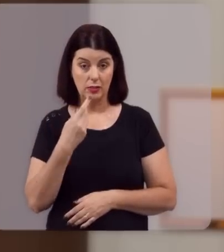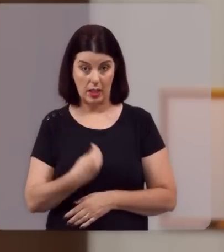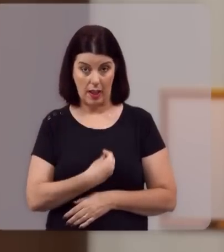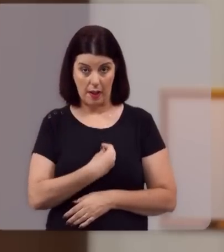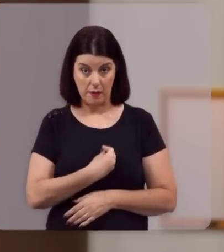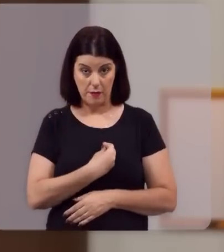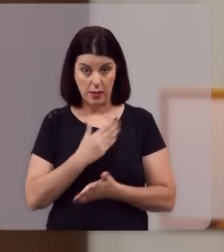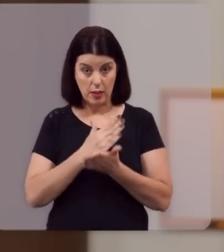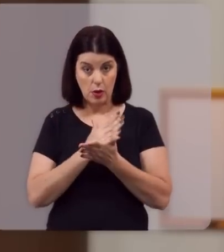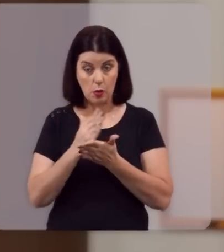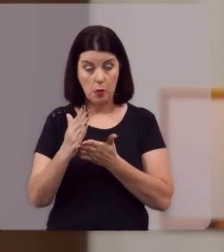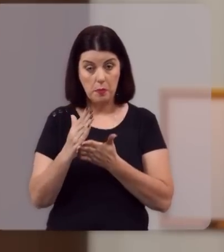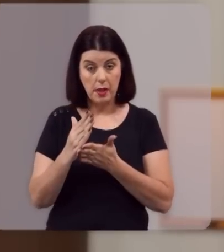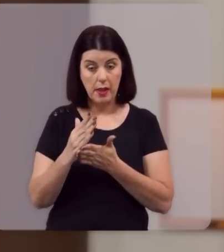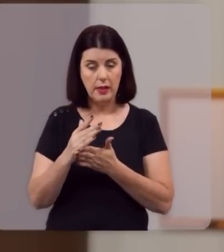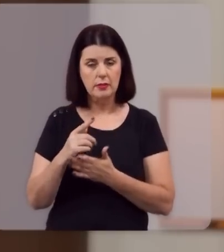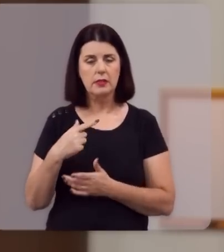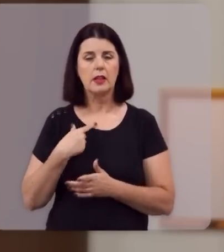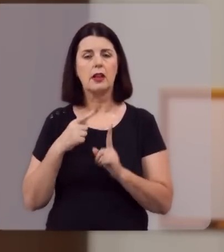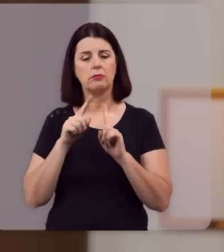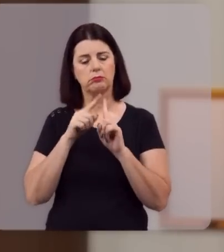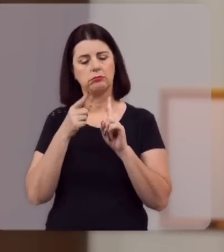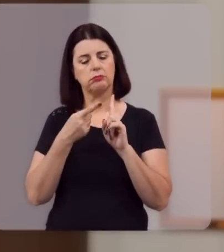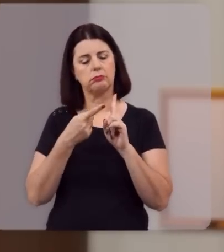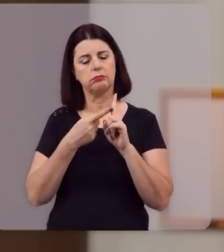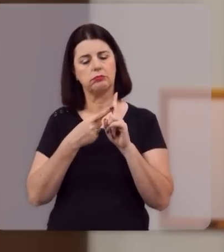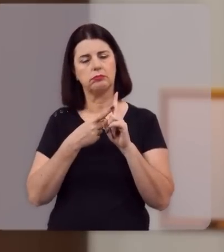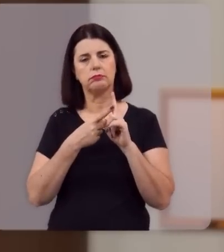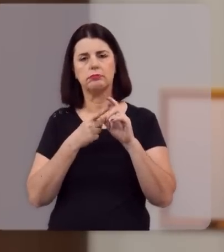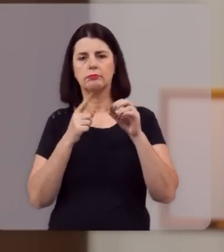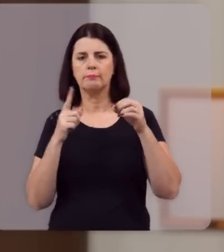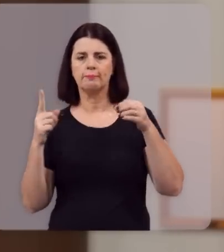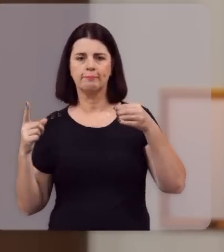dizendo que a vida começa na concepção